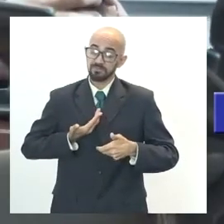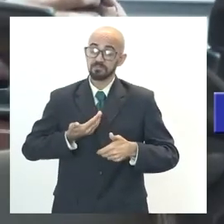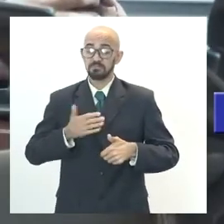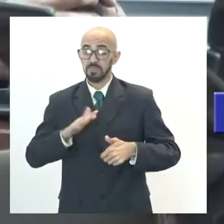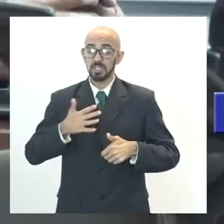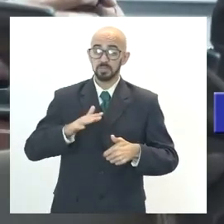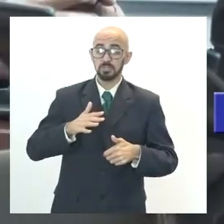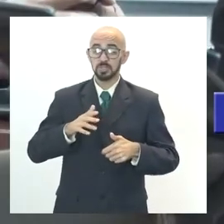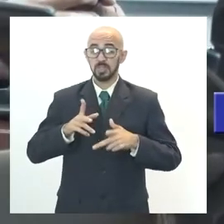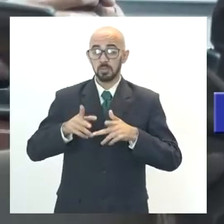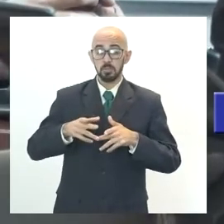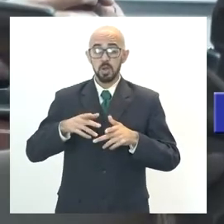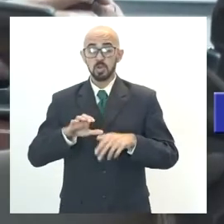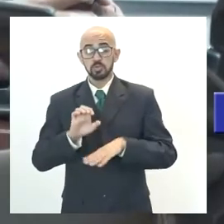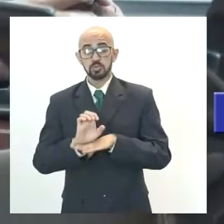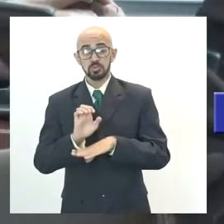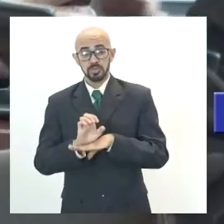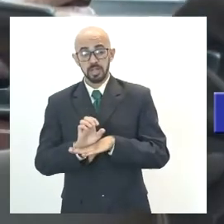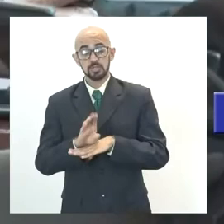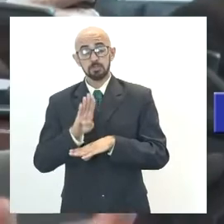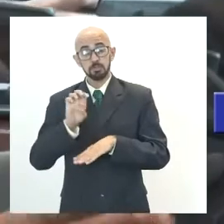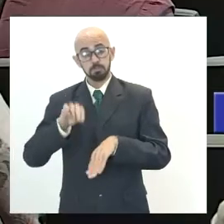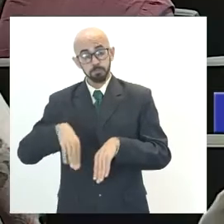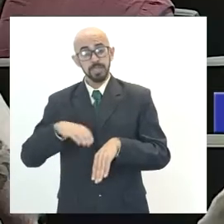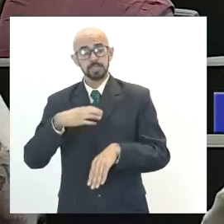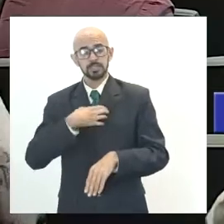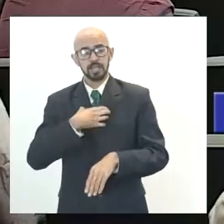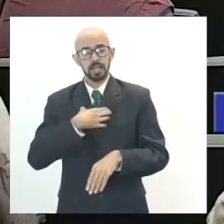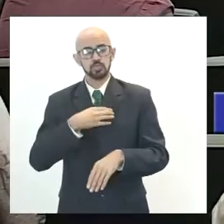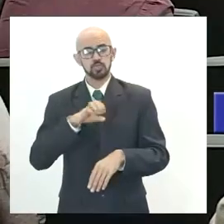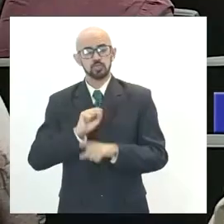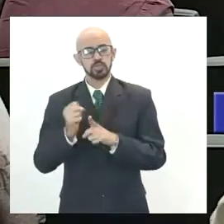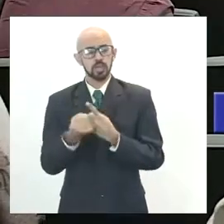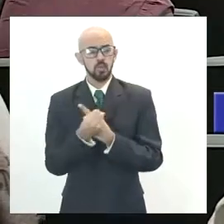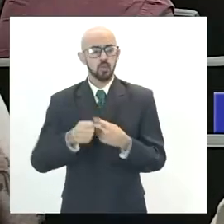um estado de e é isso é